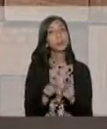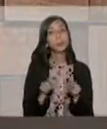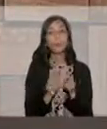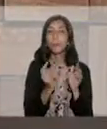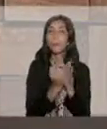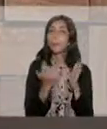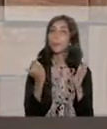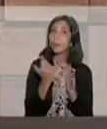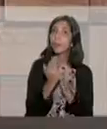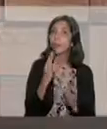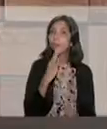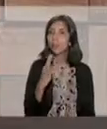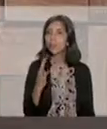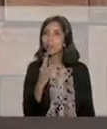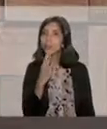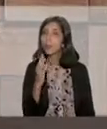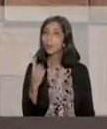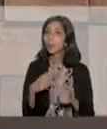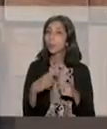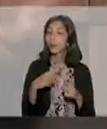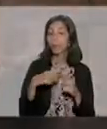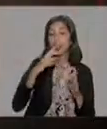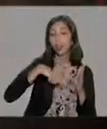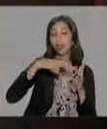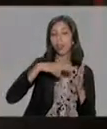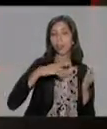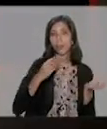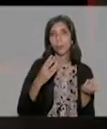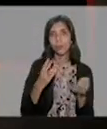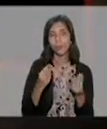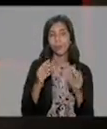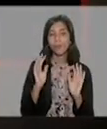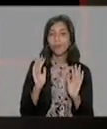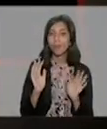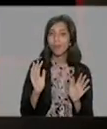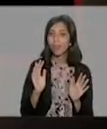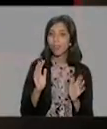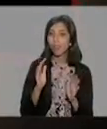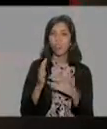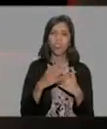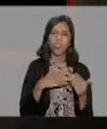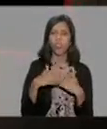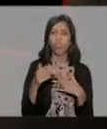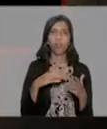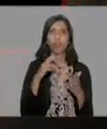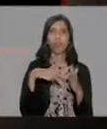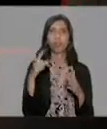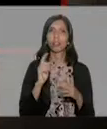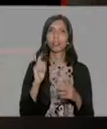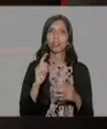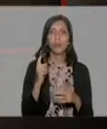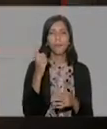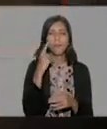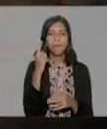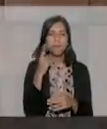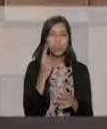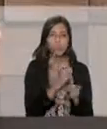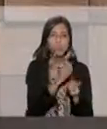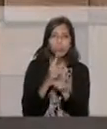né, conhecer, né, ler muito, né, porque eu sempre li muito, mas lia qualquer coisa, né, identificar